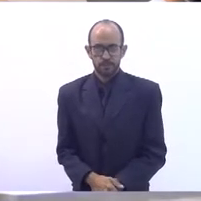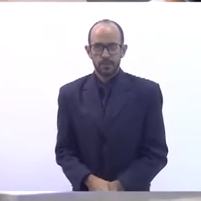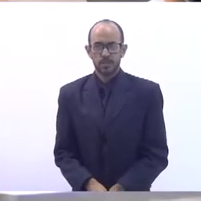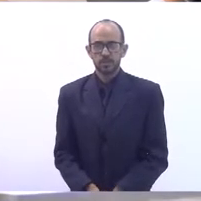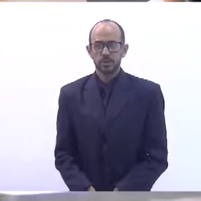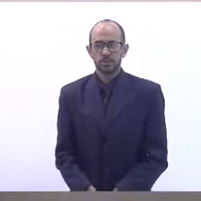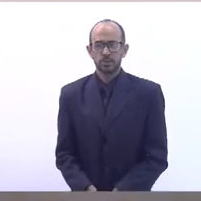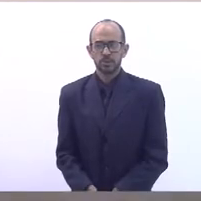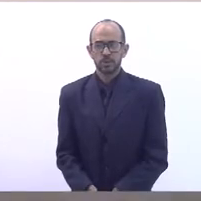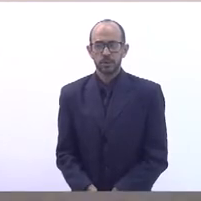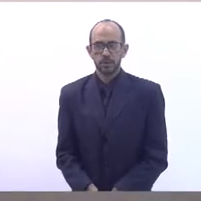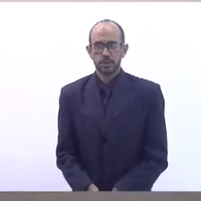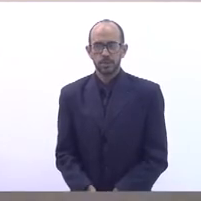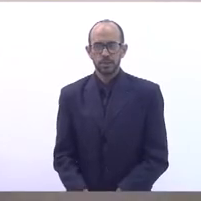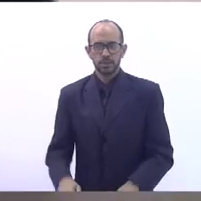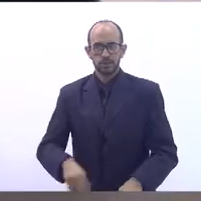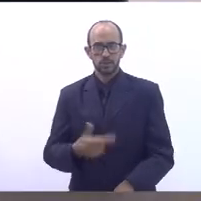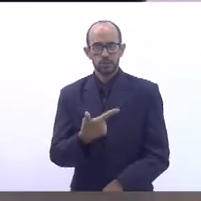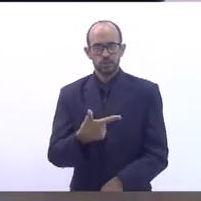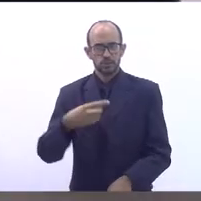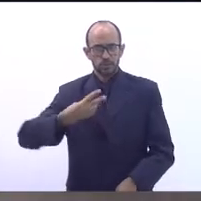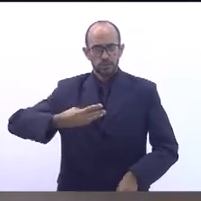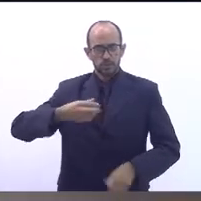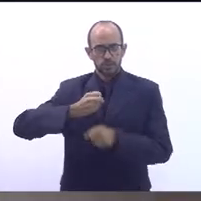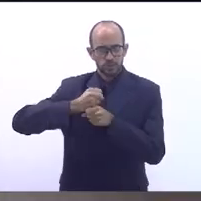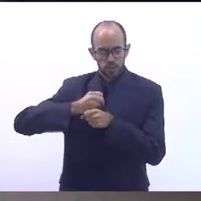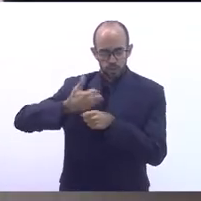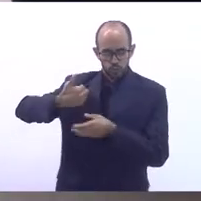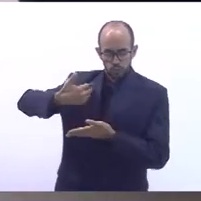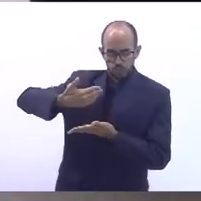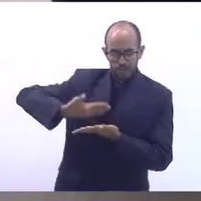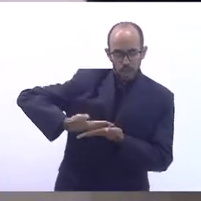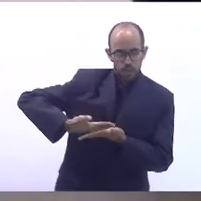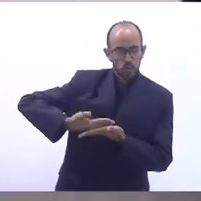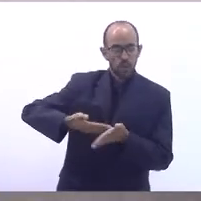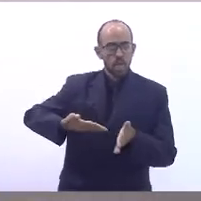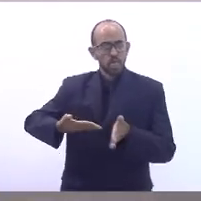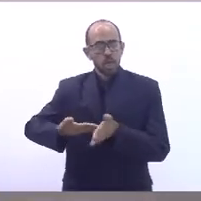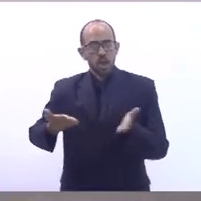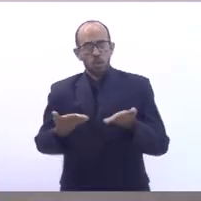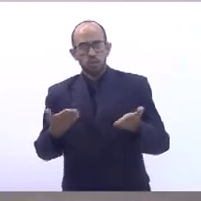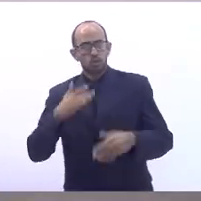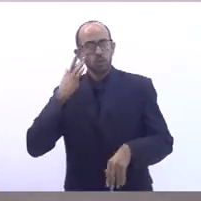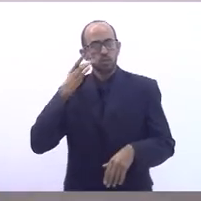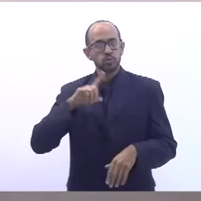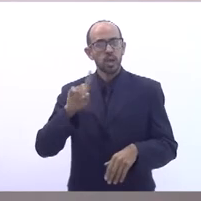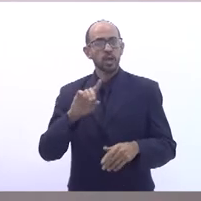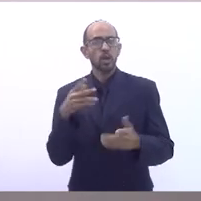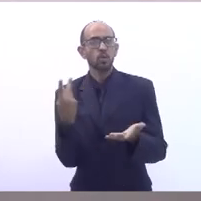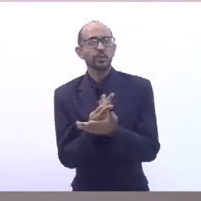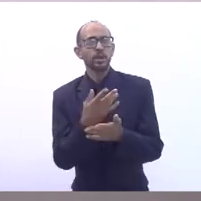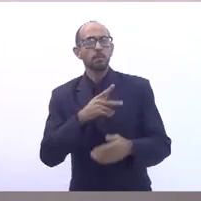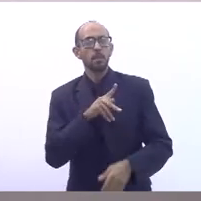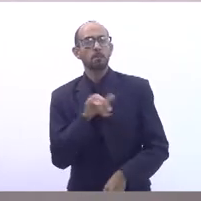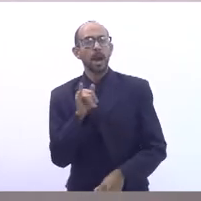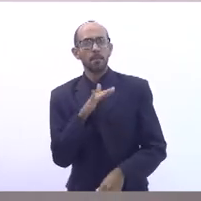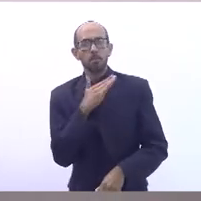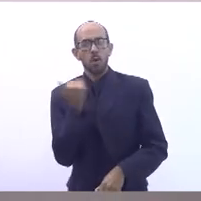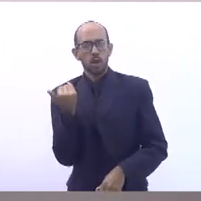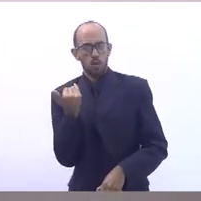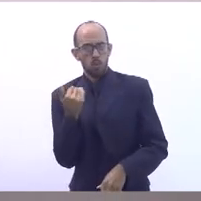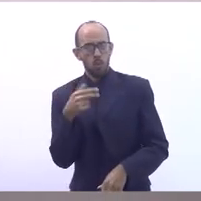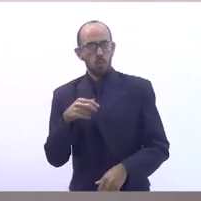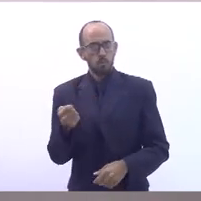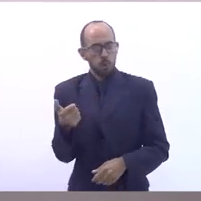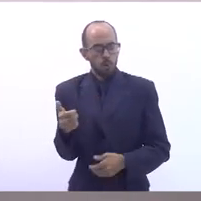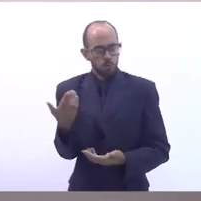há 23 anos se passaram e até hoje não sei ao certo sobre a morte do meu pai um recém soldado